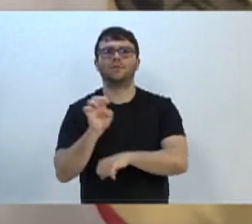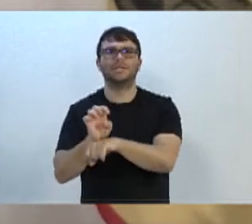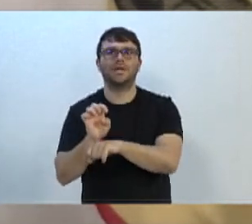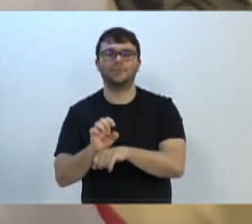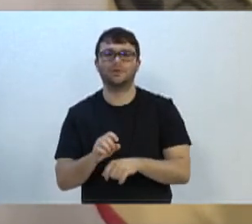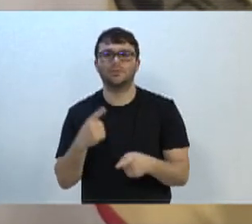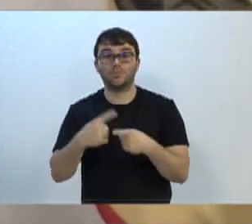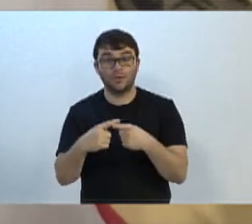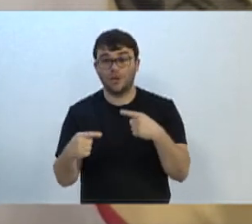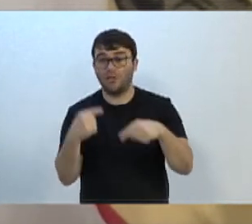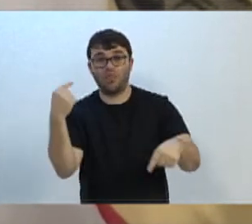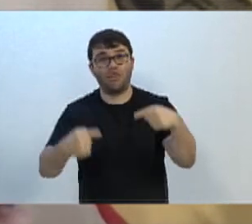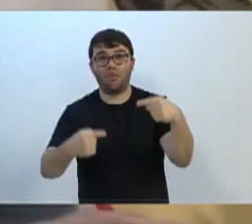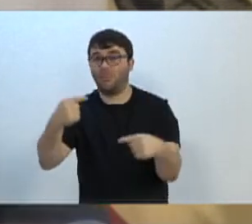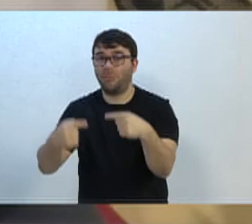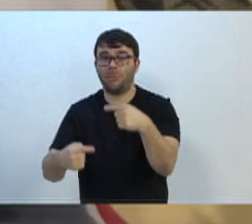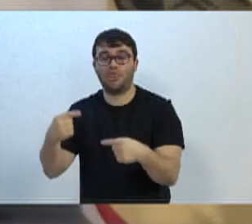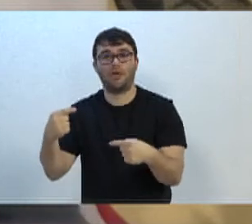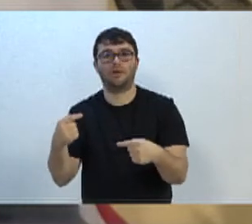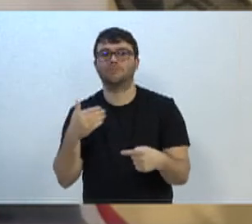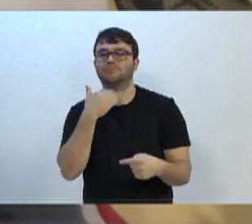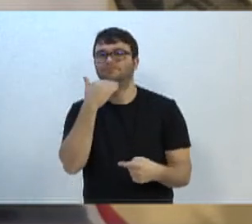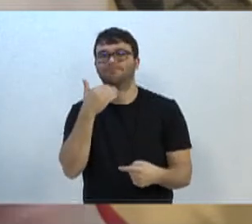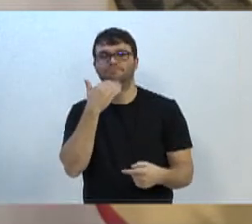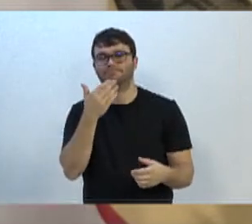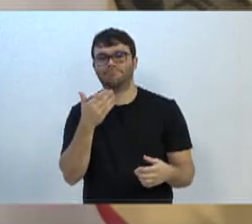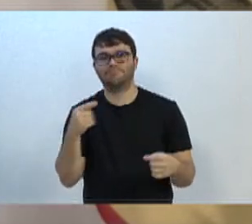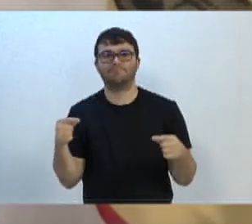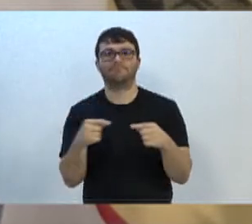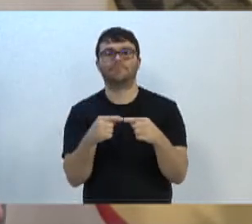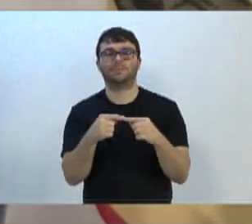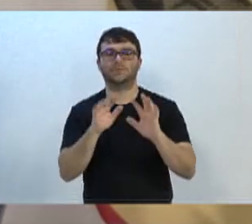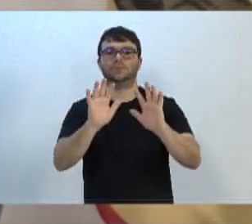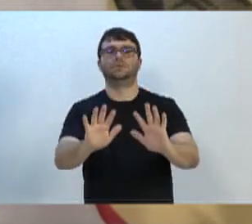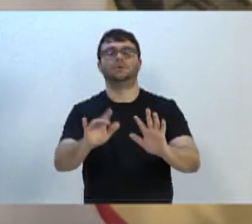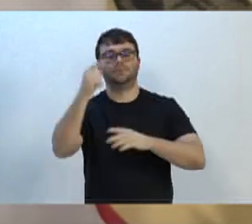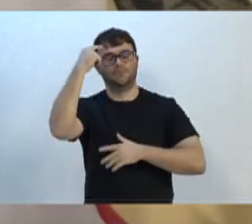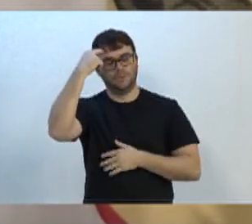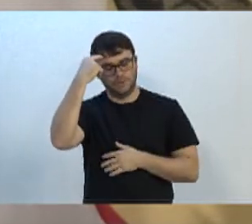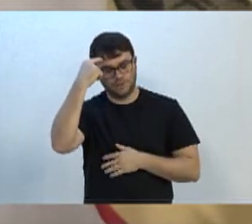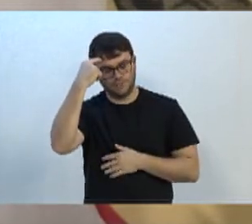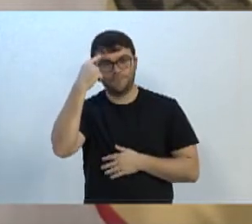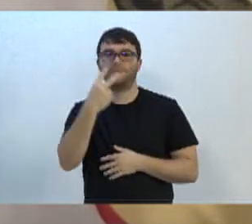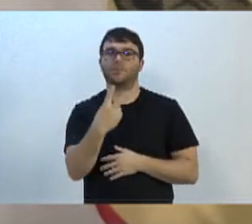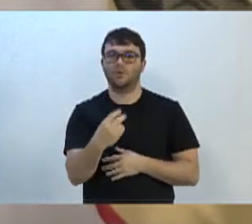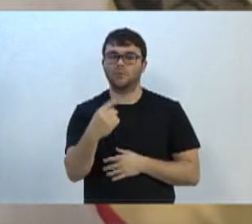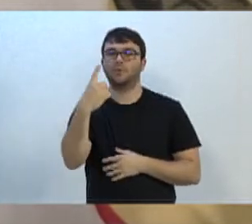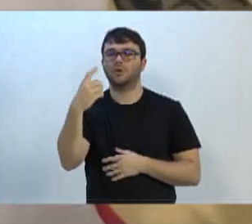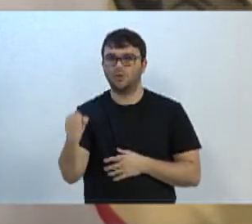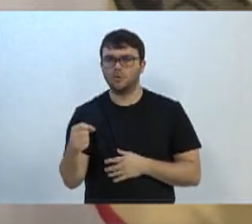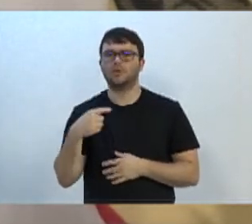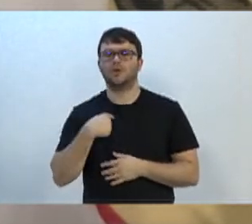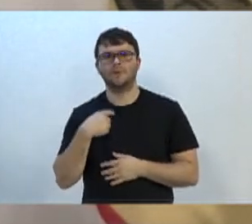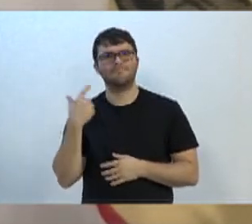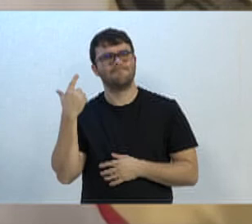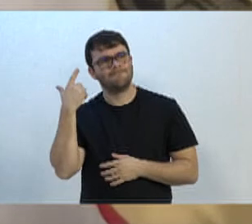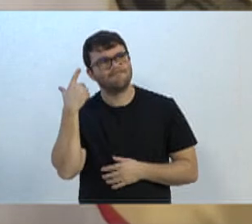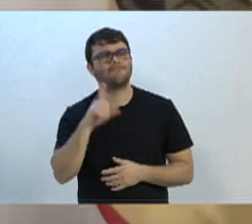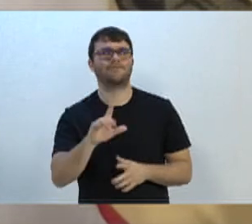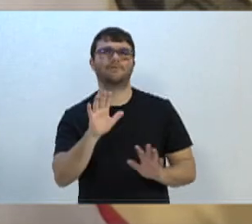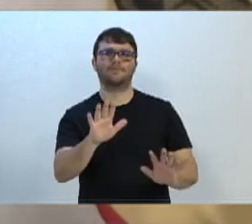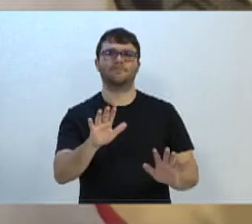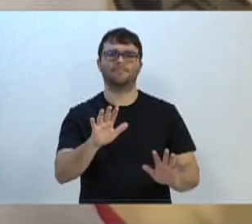divergências E aí não se encontrava e eu percebo não tentei 2018 mais um pouco eu vou